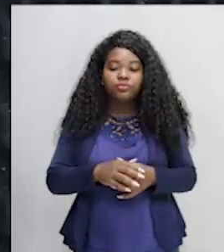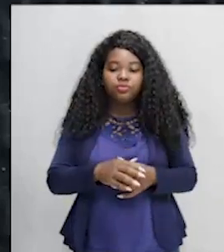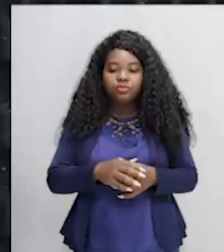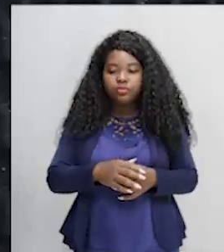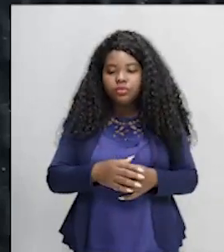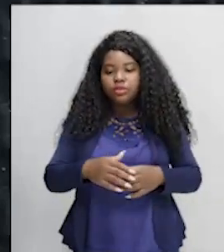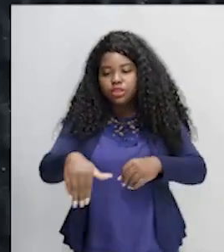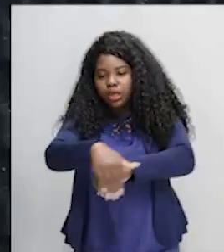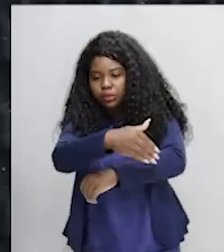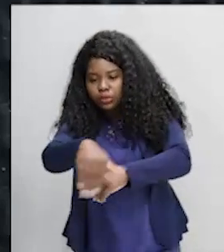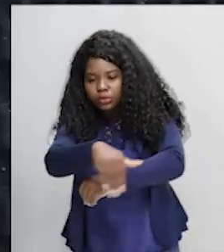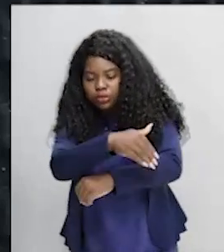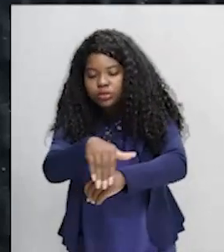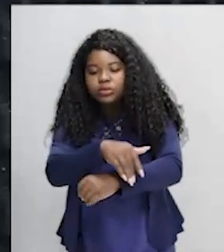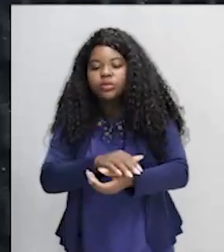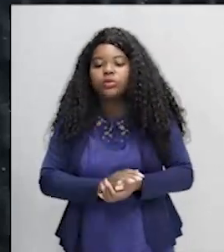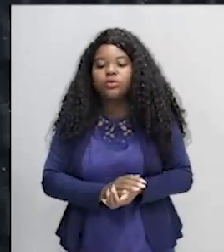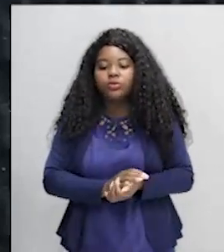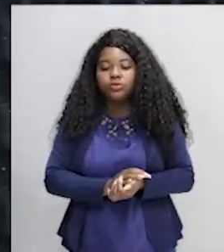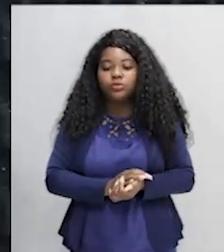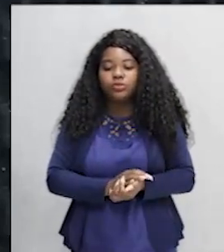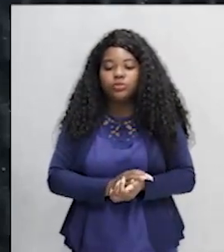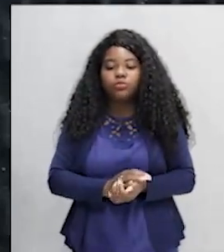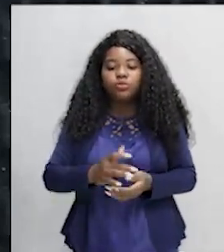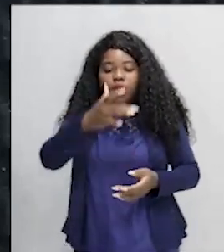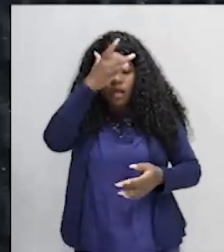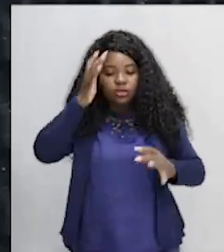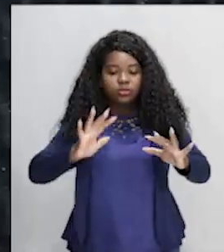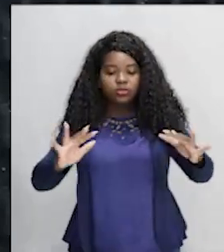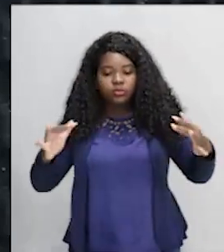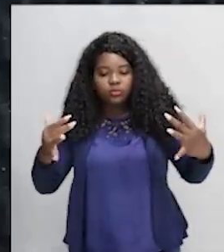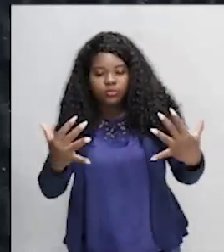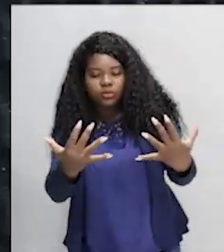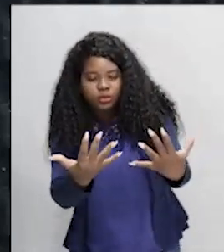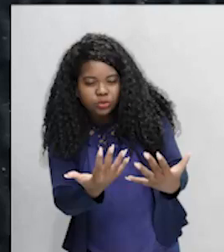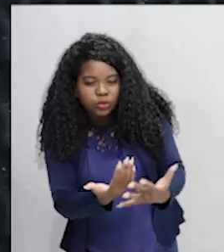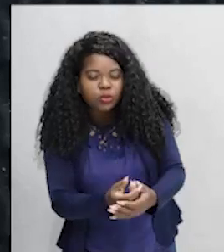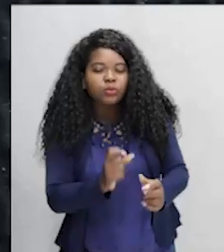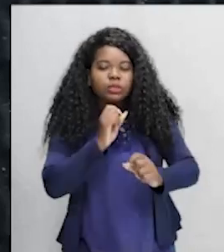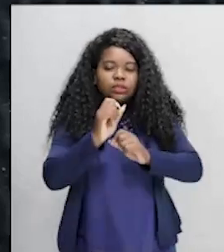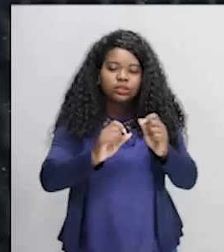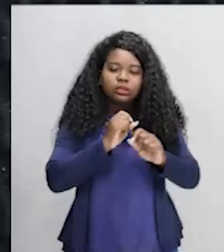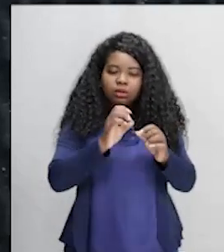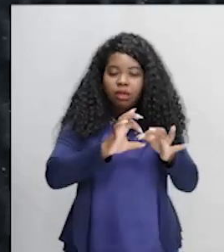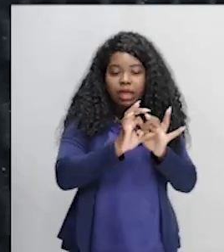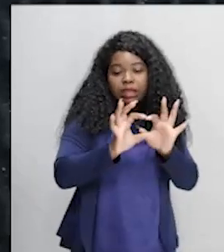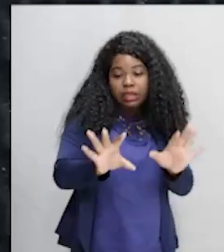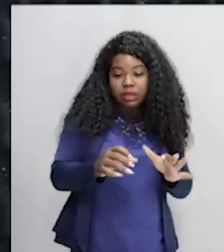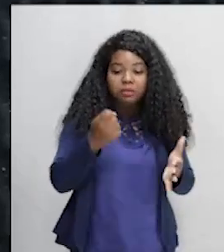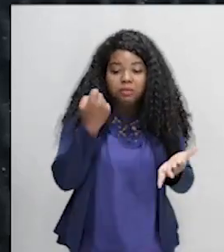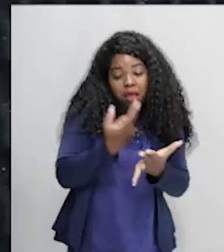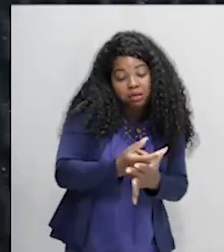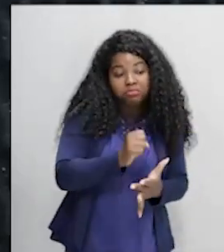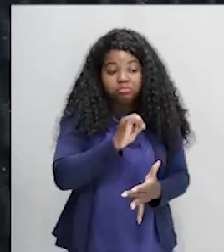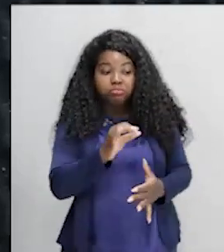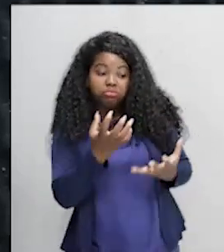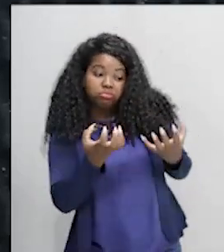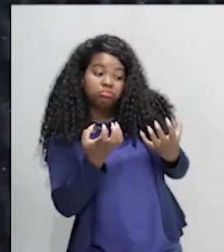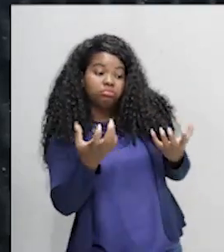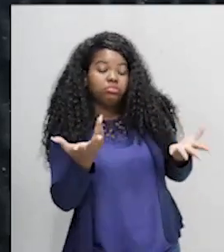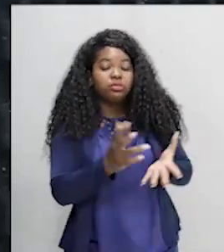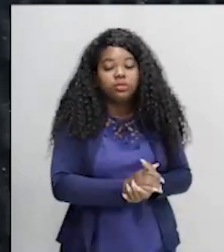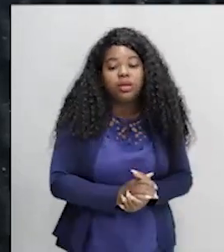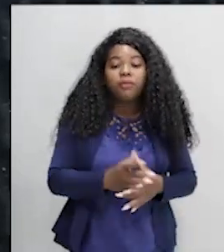ali, e a plateia completamente leiga, completamente à vontade, pagava se quisesse, fazendo doações de valores baixos para